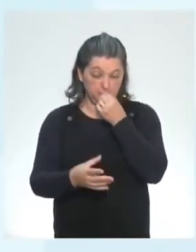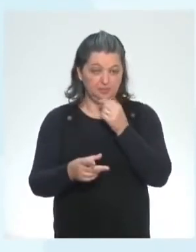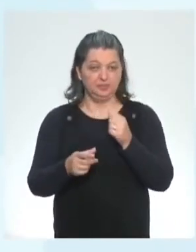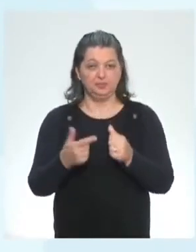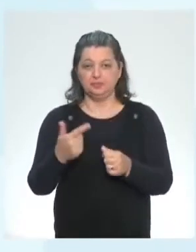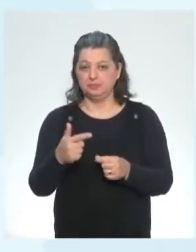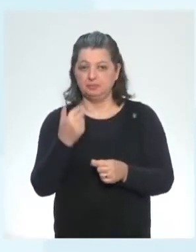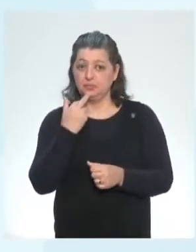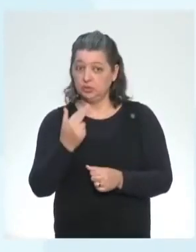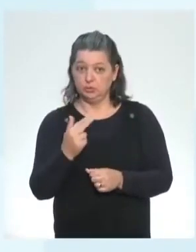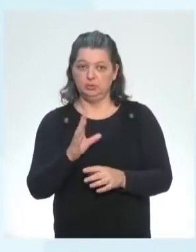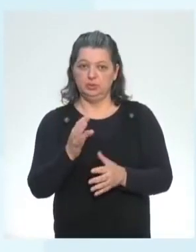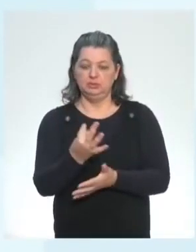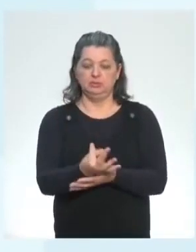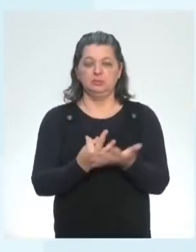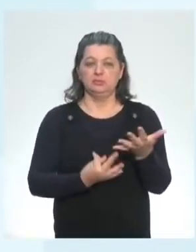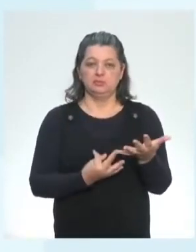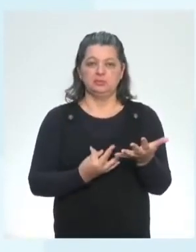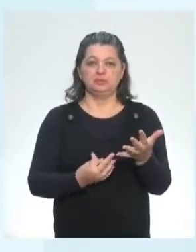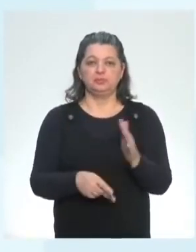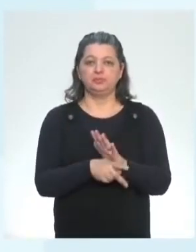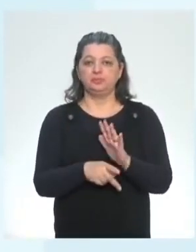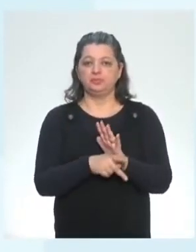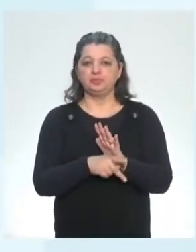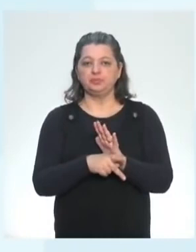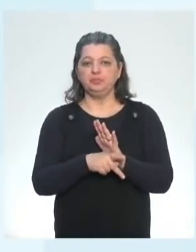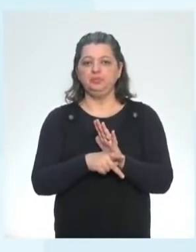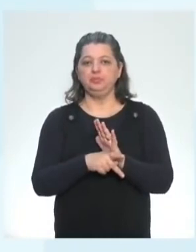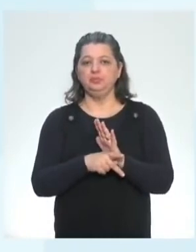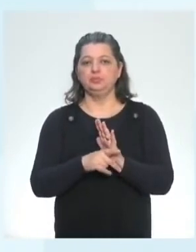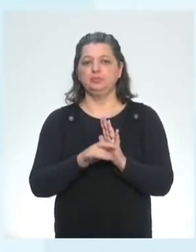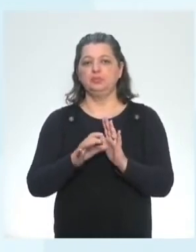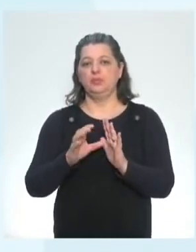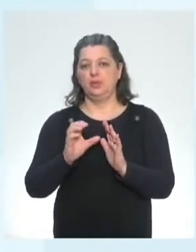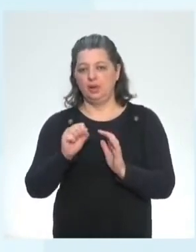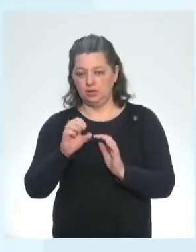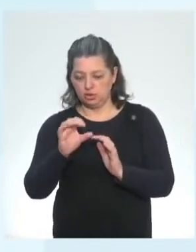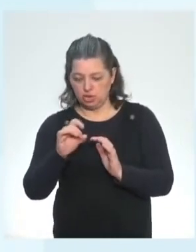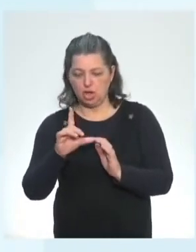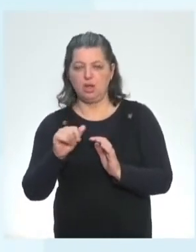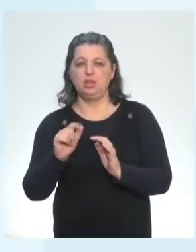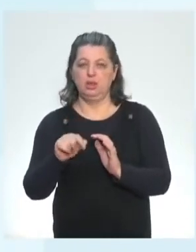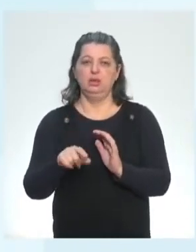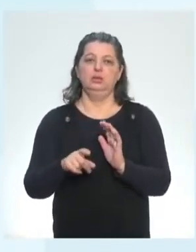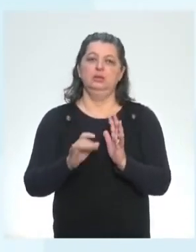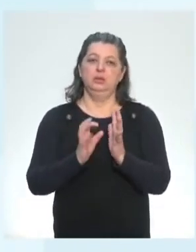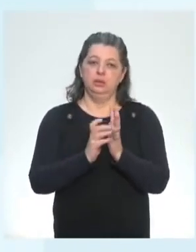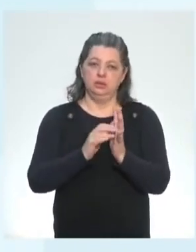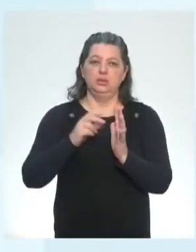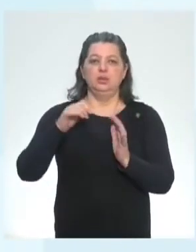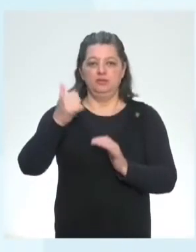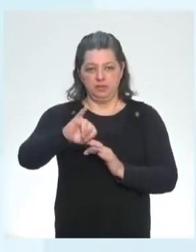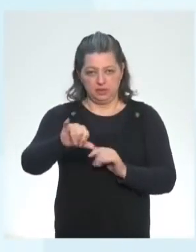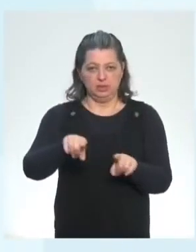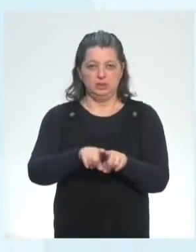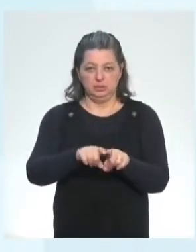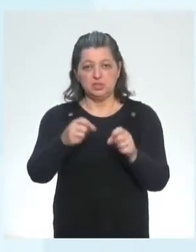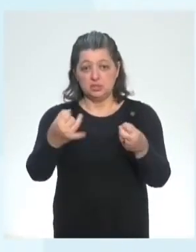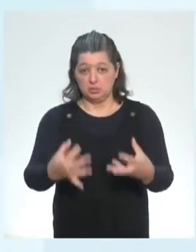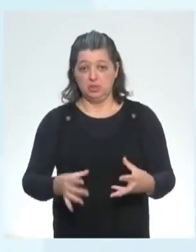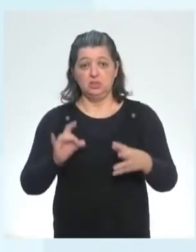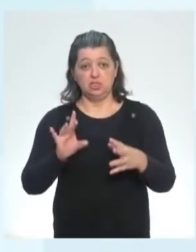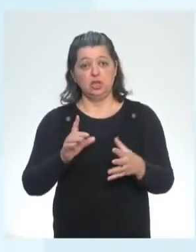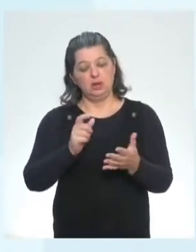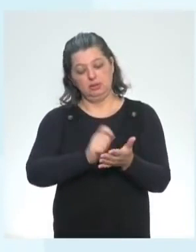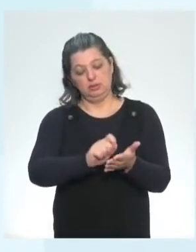só em forma de texto. Soda cáustica é uma base e o vinagre é uma solução aquosa de ácido, também já expliquei para vocês. Só está